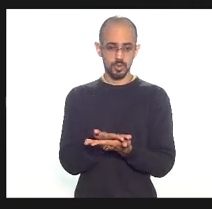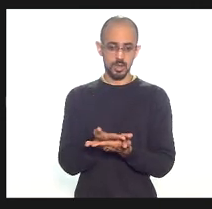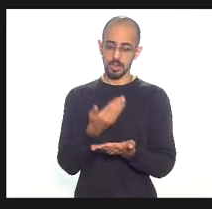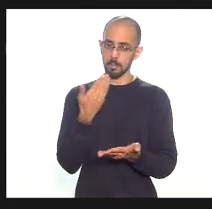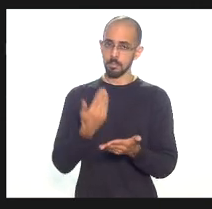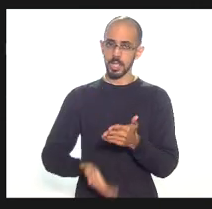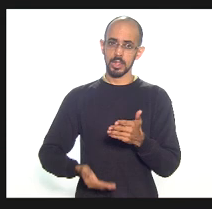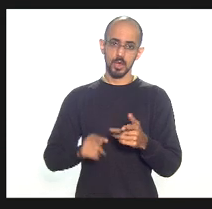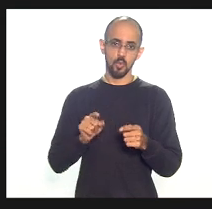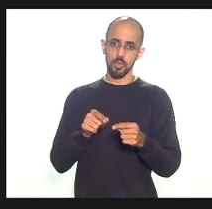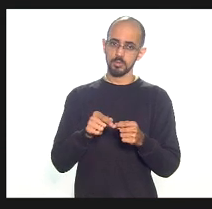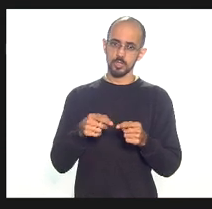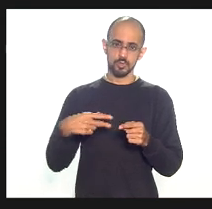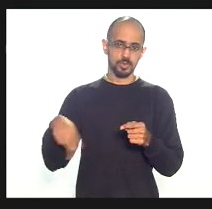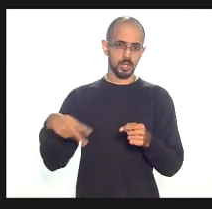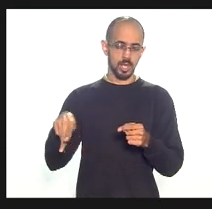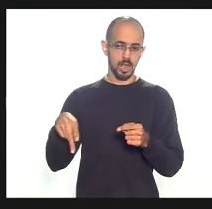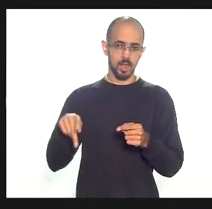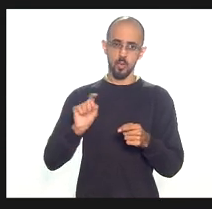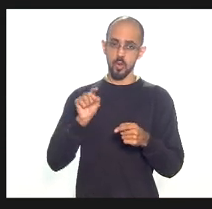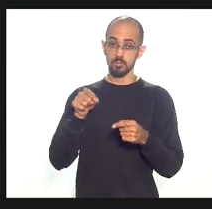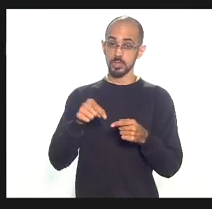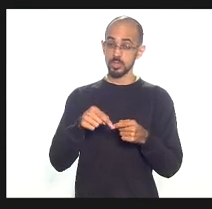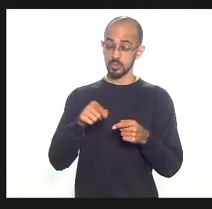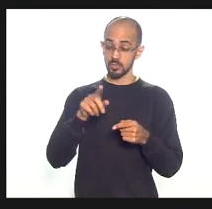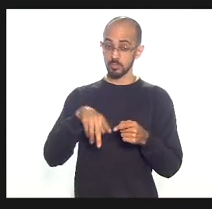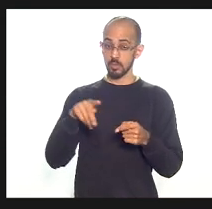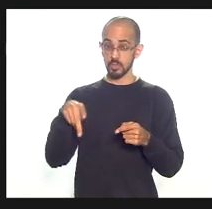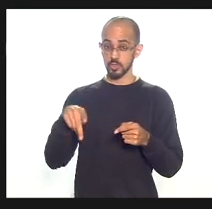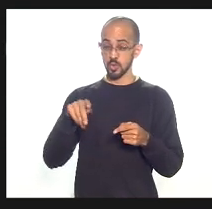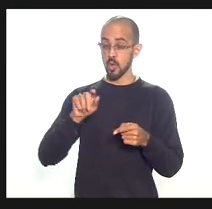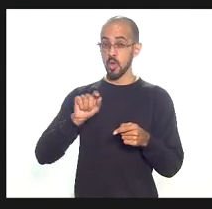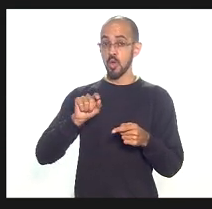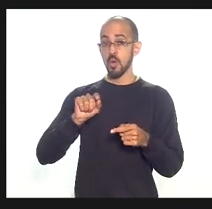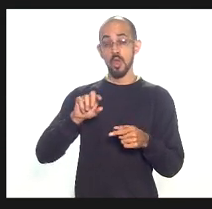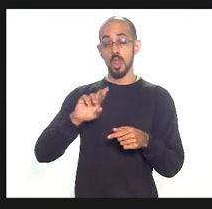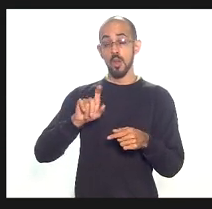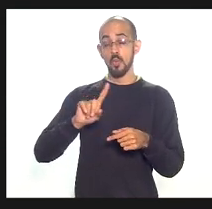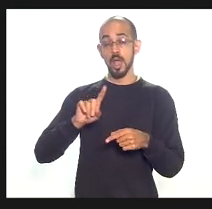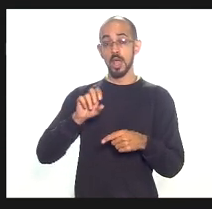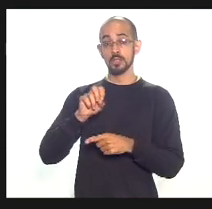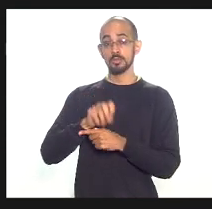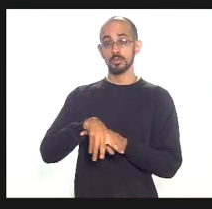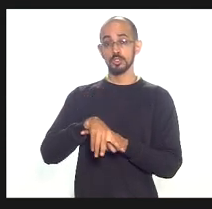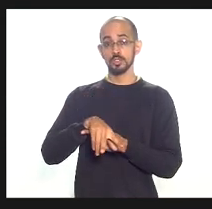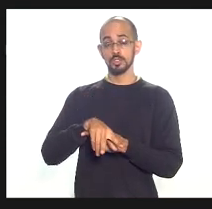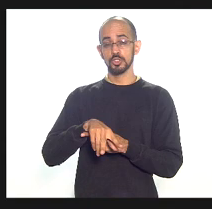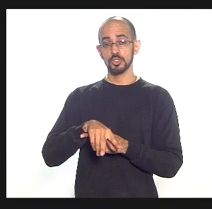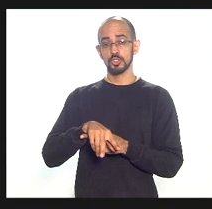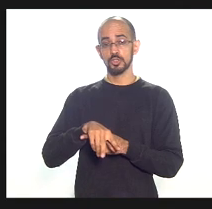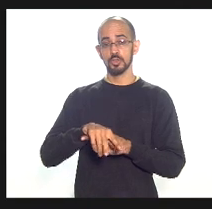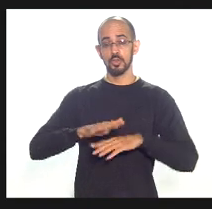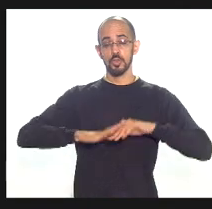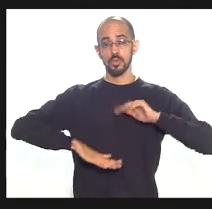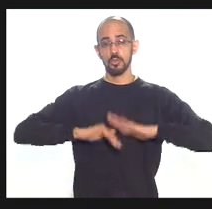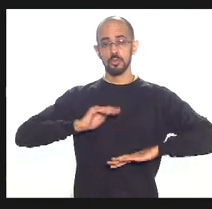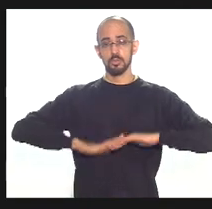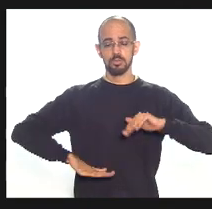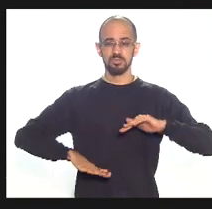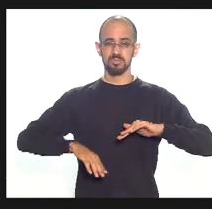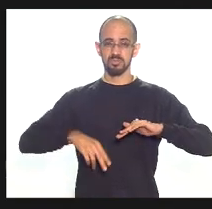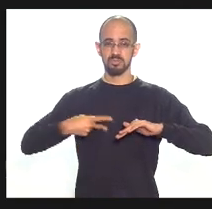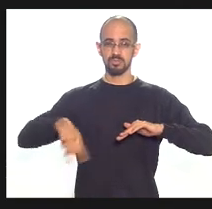finalidade a finalidade não é essa professores não foram contratados não são essas as funções então